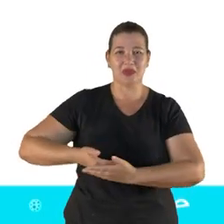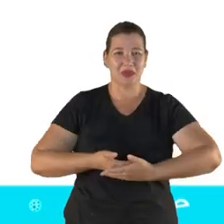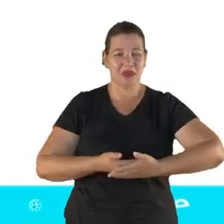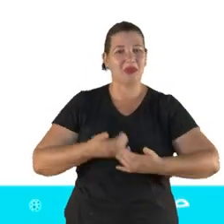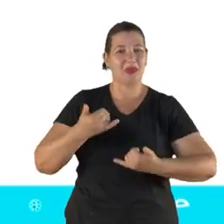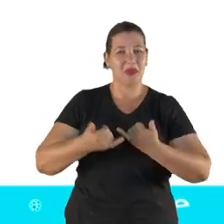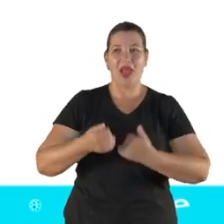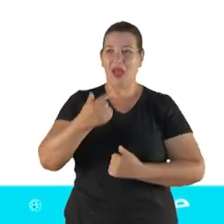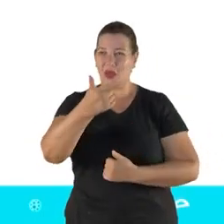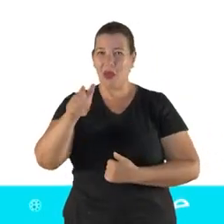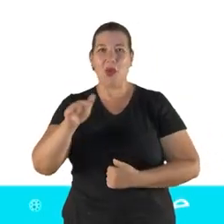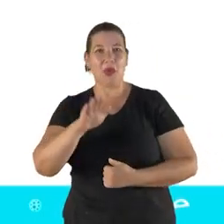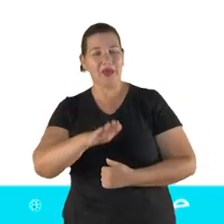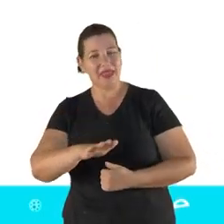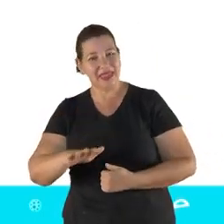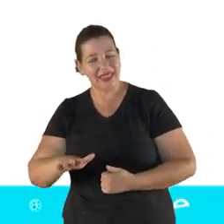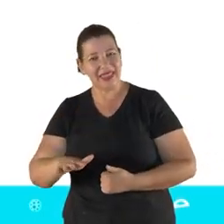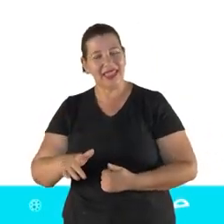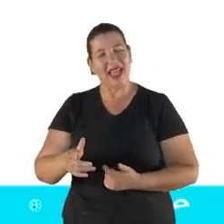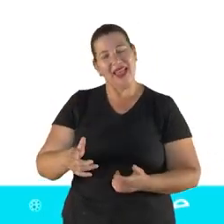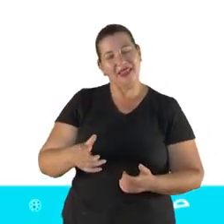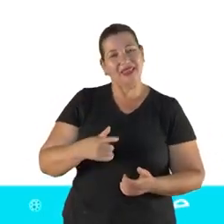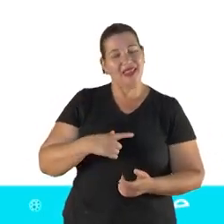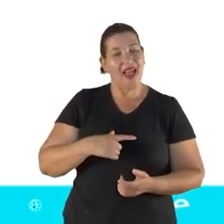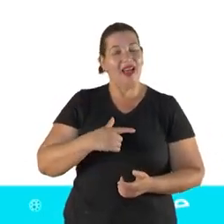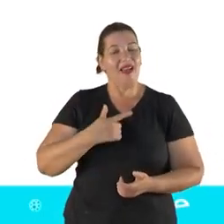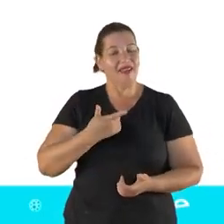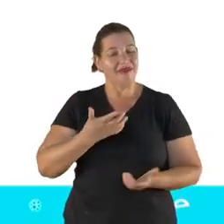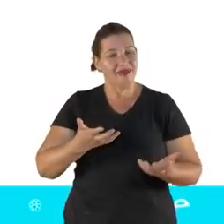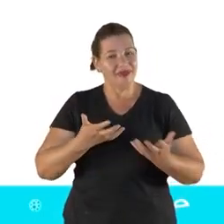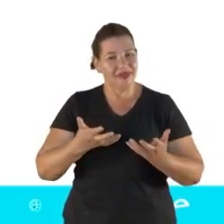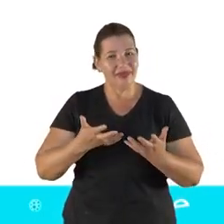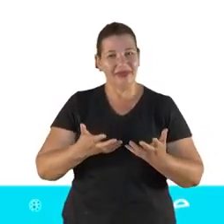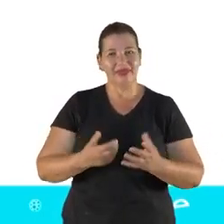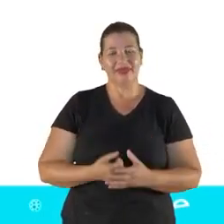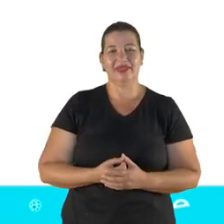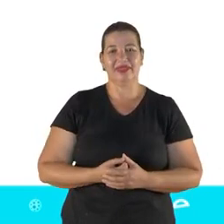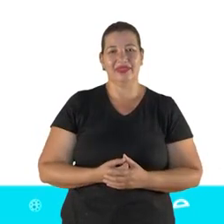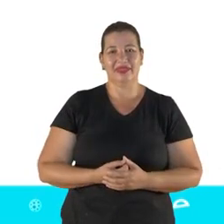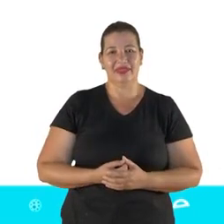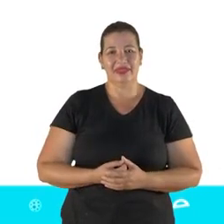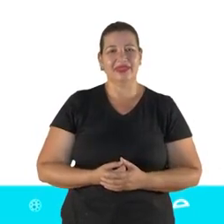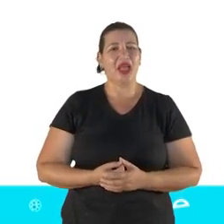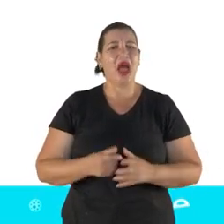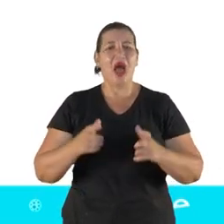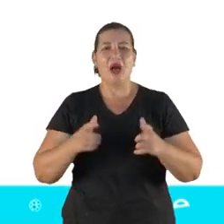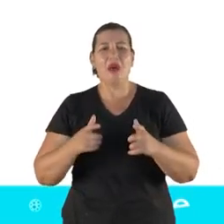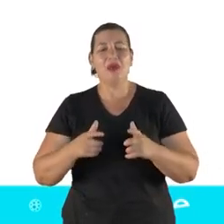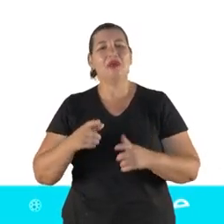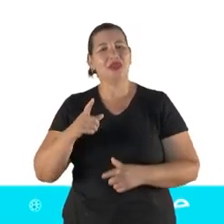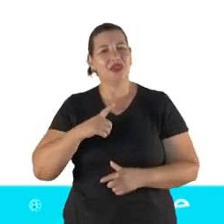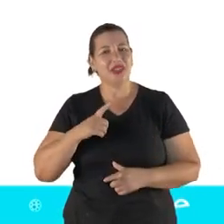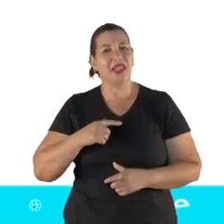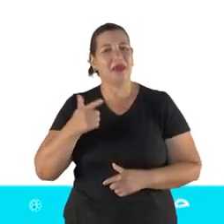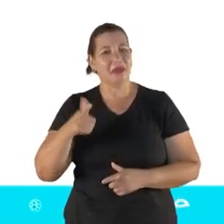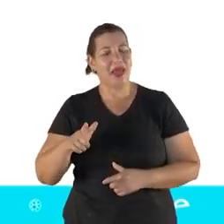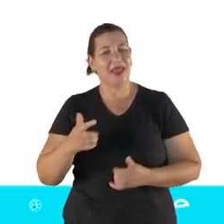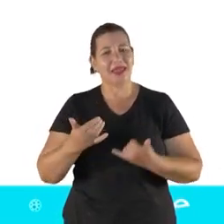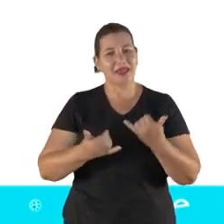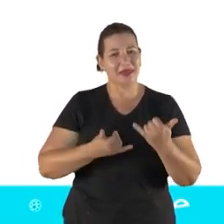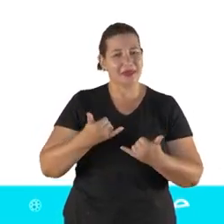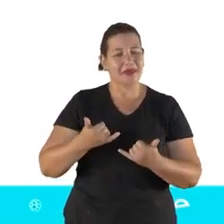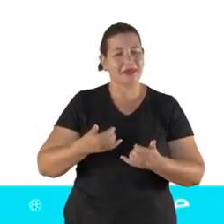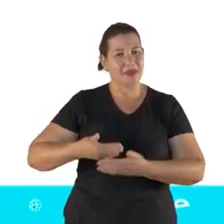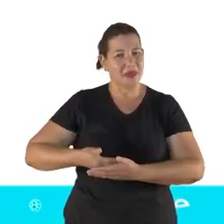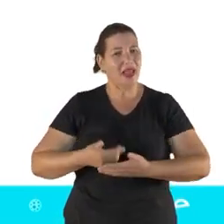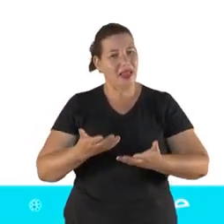e as outras crianças começaram a se interessar. Onde achamos mais dessas